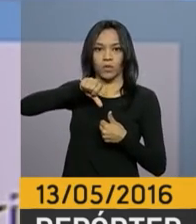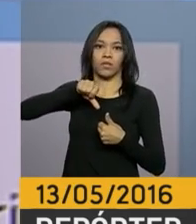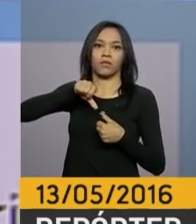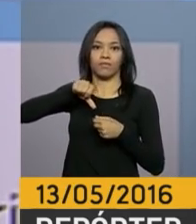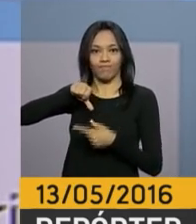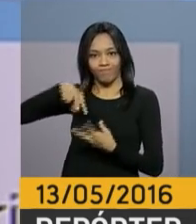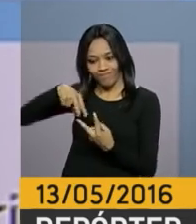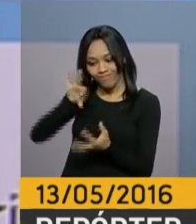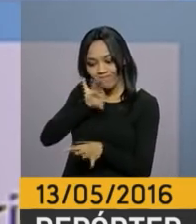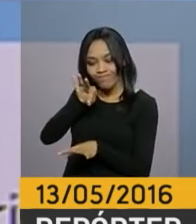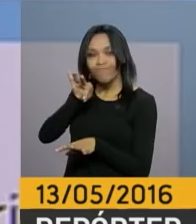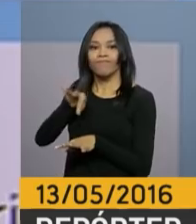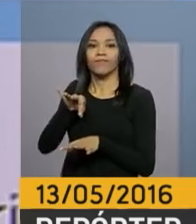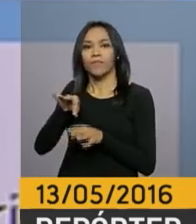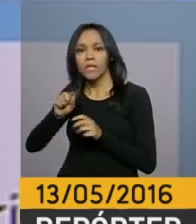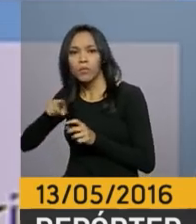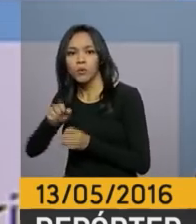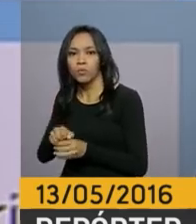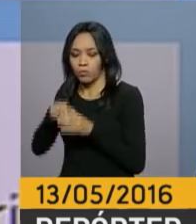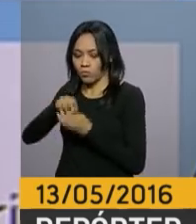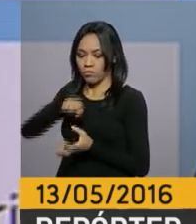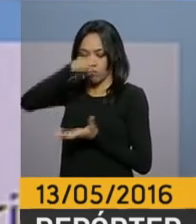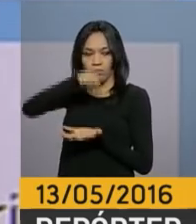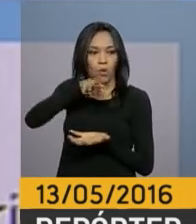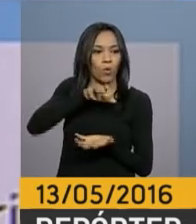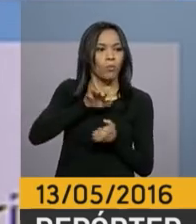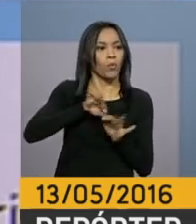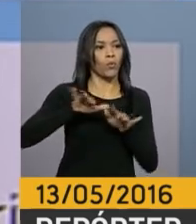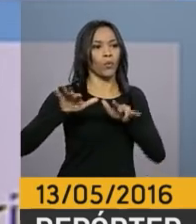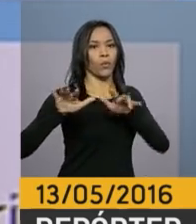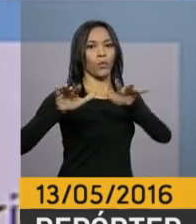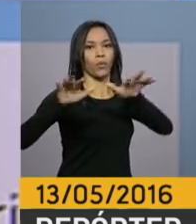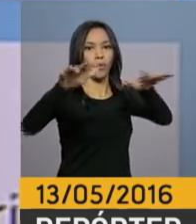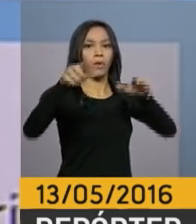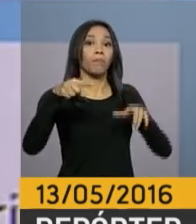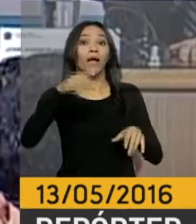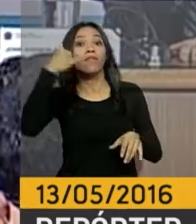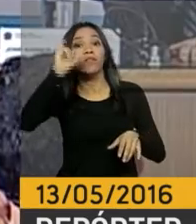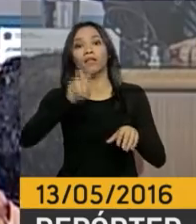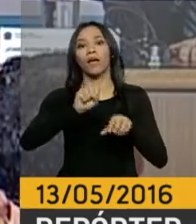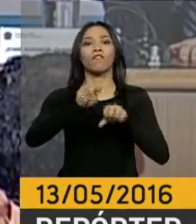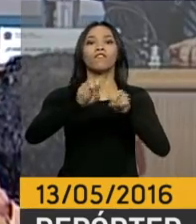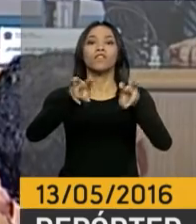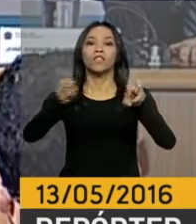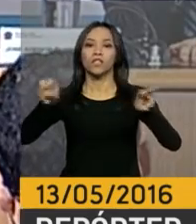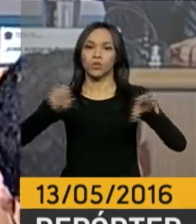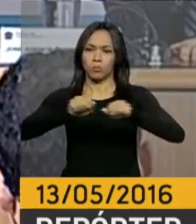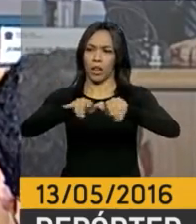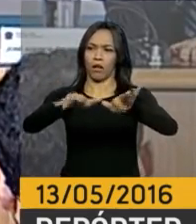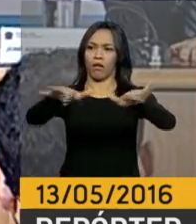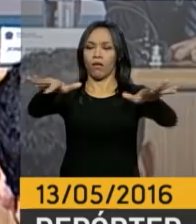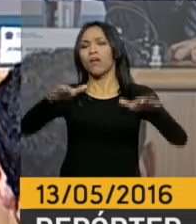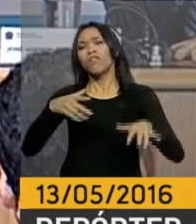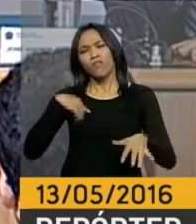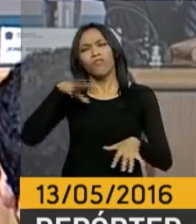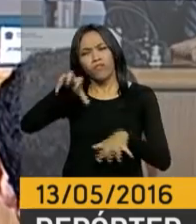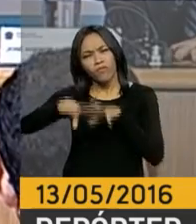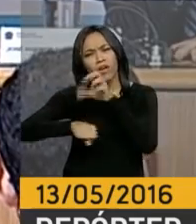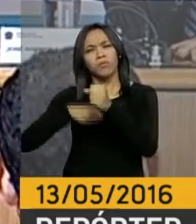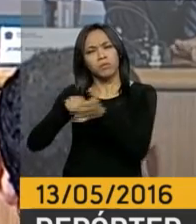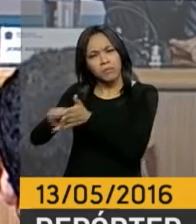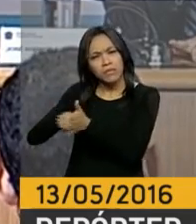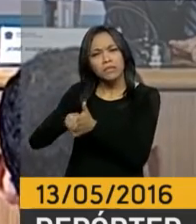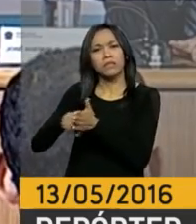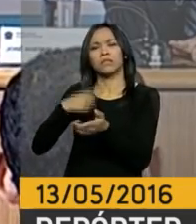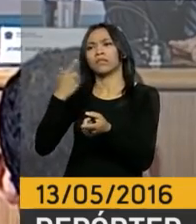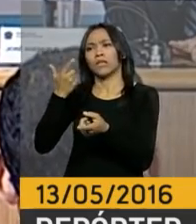bbia que impede que ele transmita o vírus e vamos buscar todas as tecnologias possíveis eu só estou